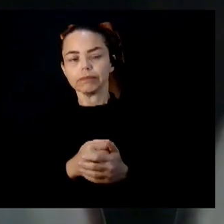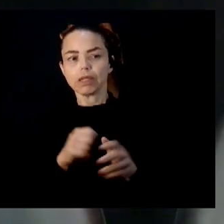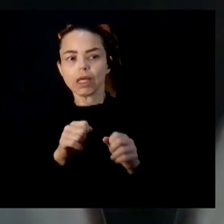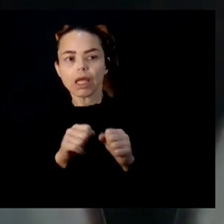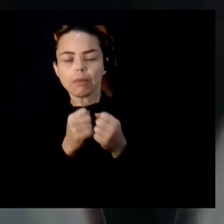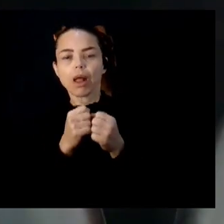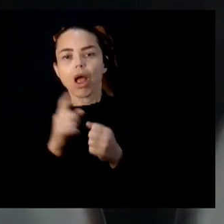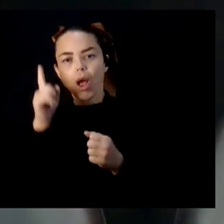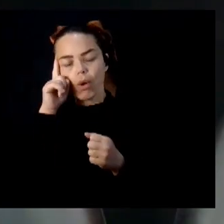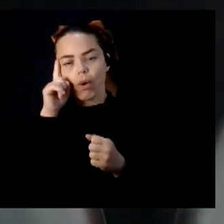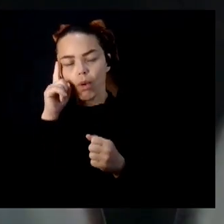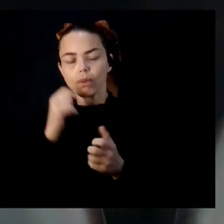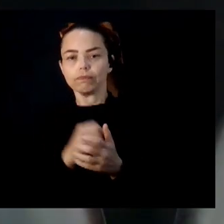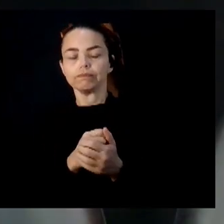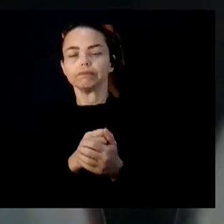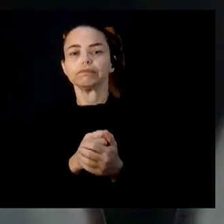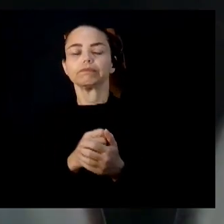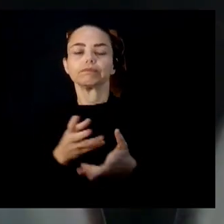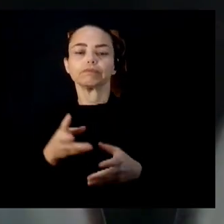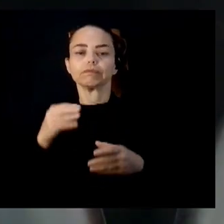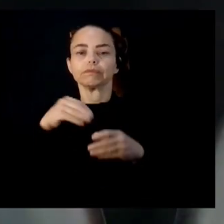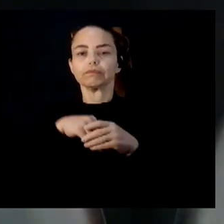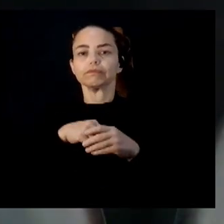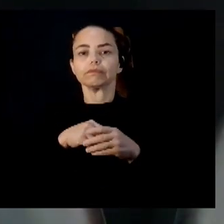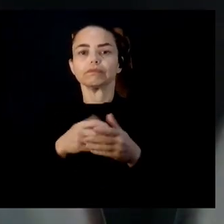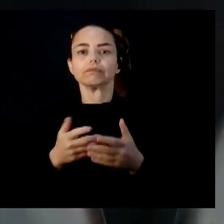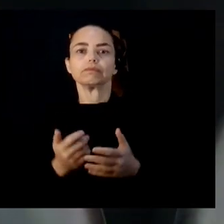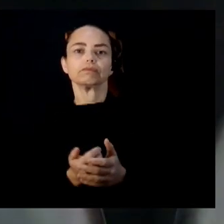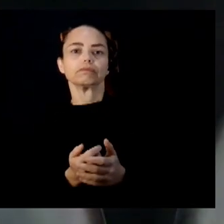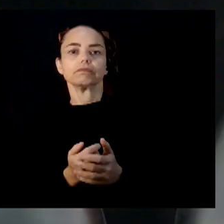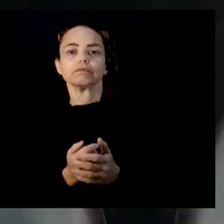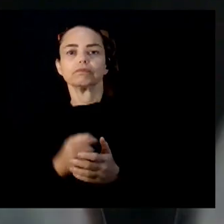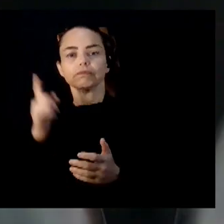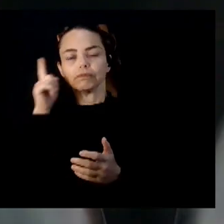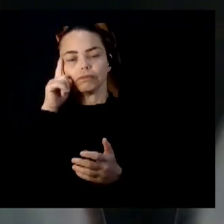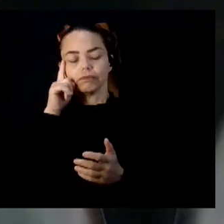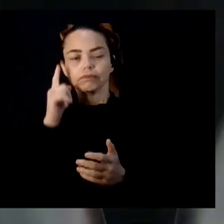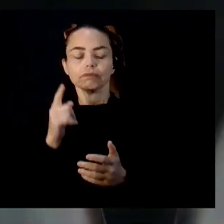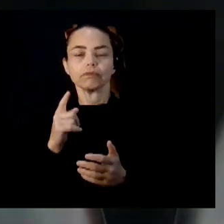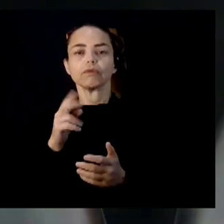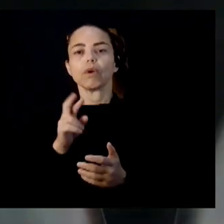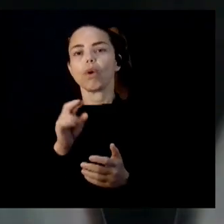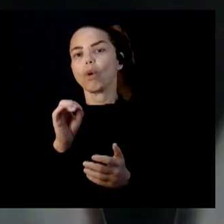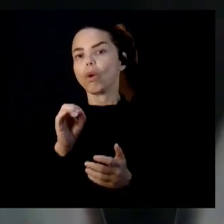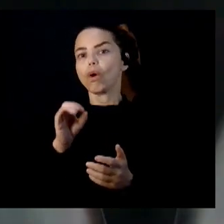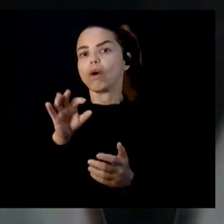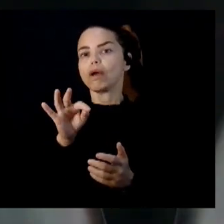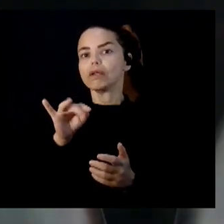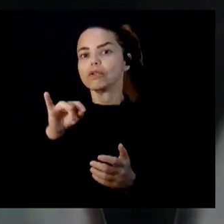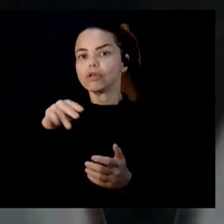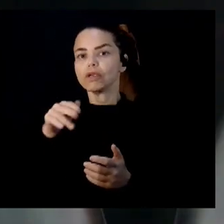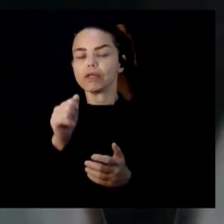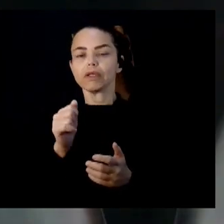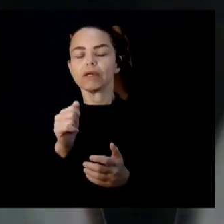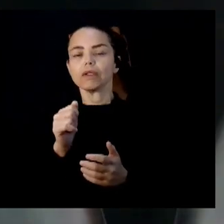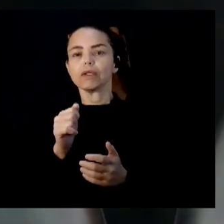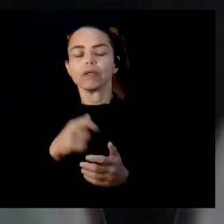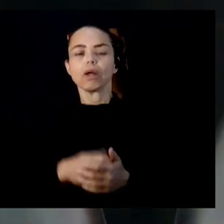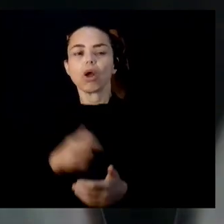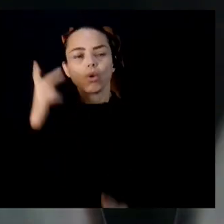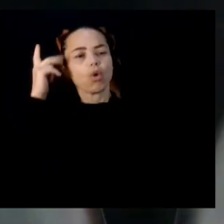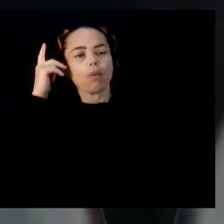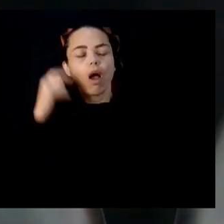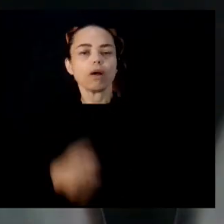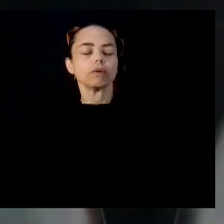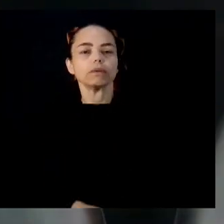mas talvez como incluir na nossa rotina algo novo, né? Porque a gente tende a entrar no automatismo. Nosso cérebro precisa